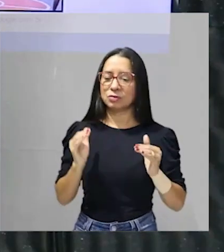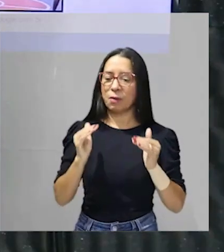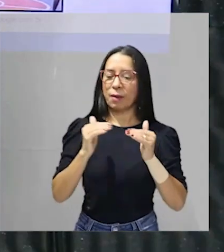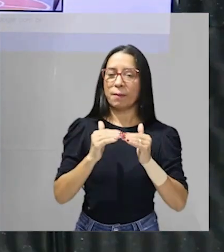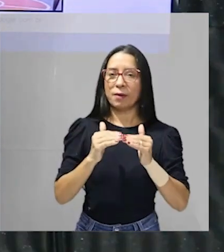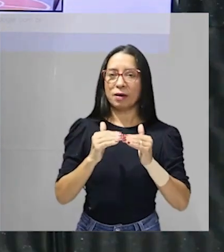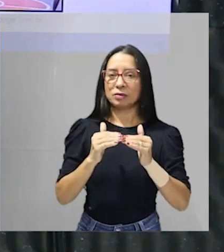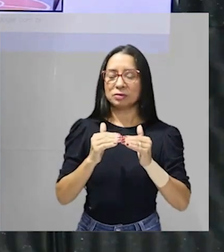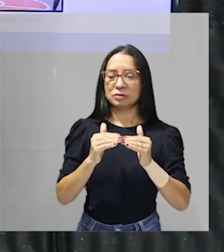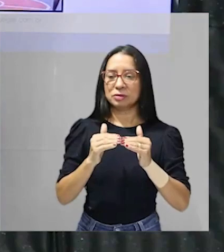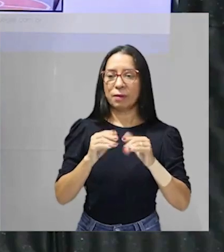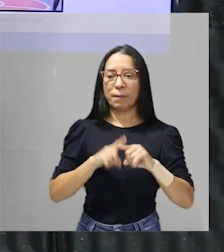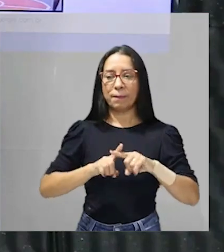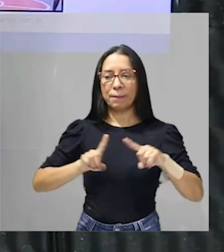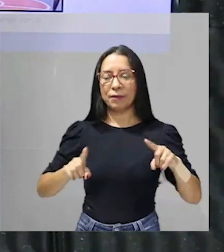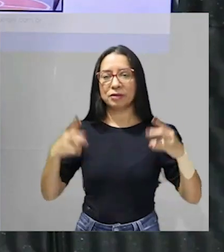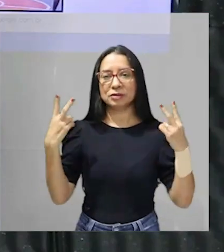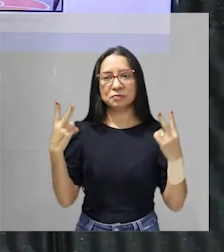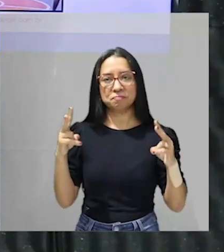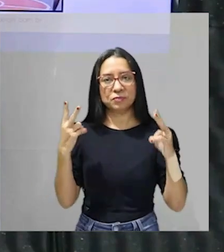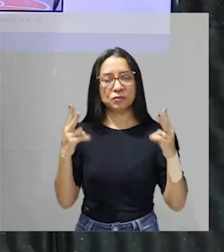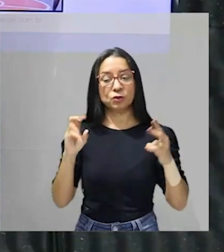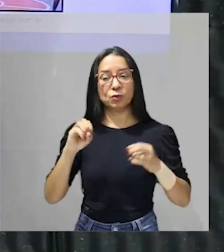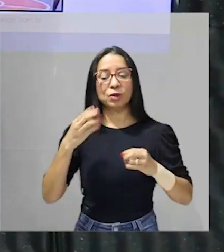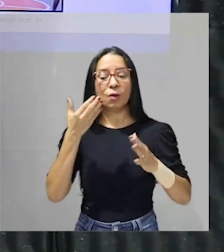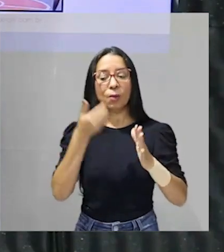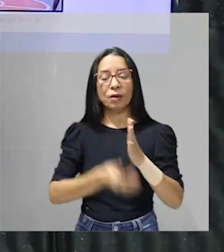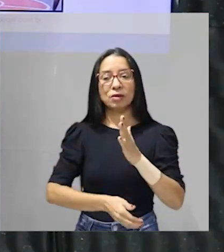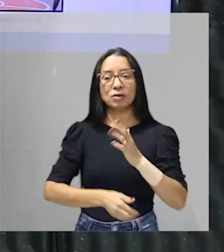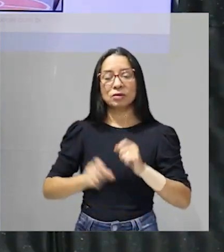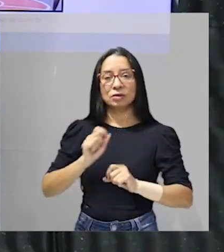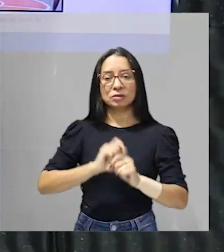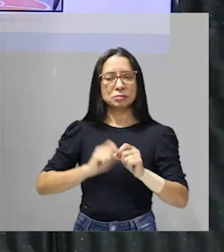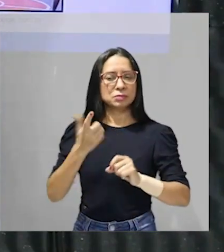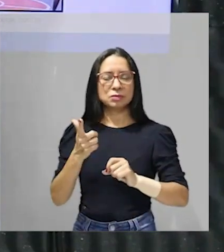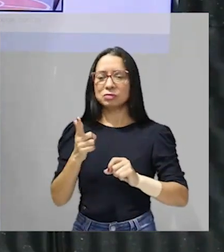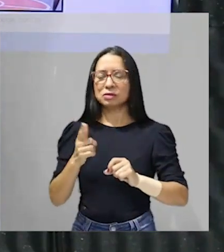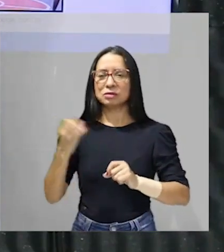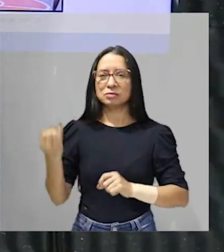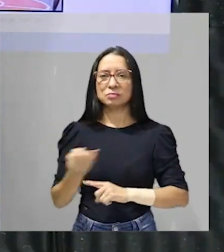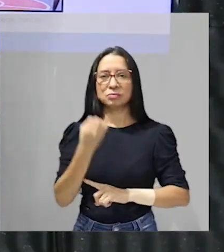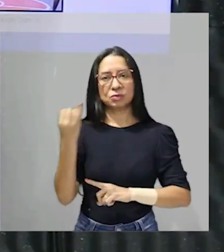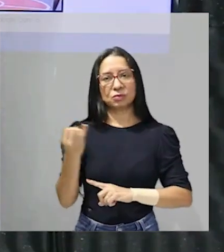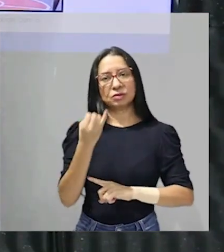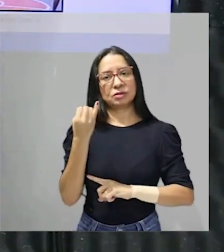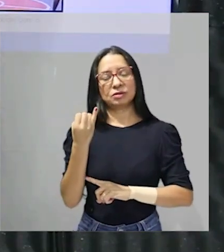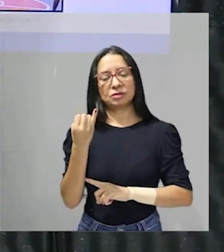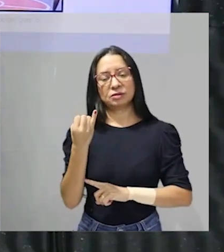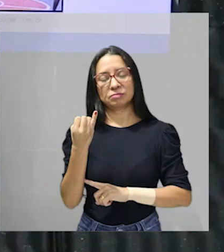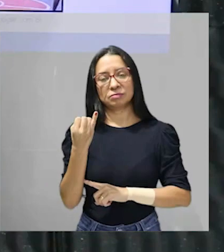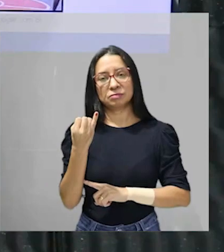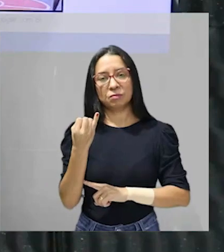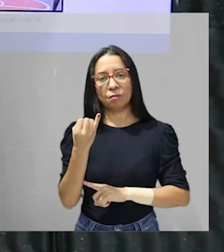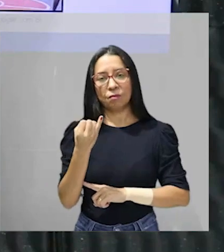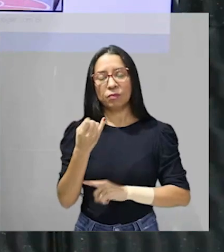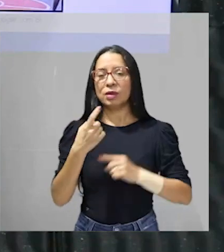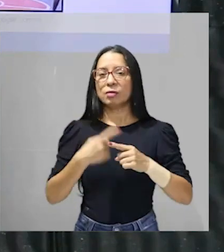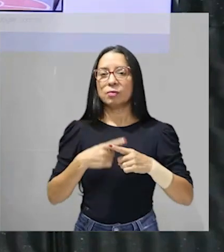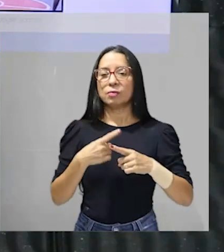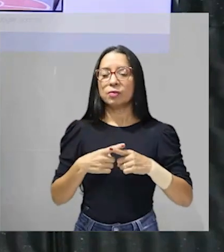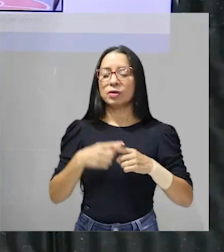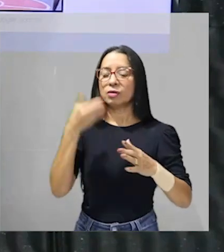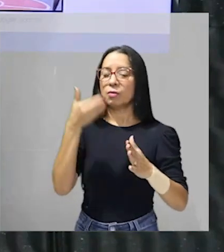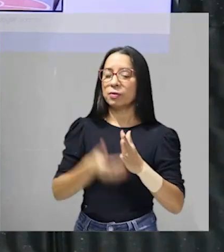mas o a Vitória o a derrota dentro dos jogos ela não tem essa importância muito alta até porque